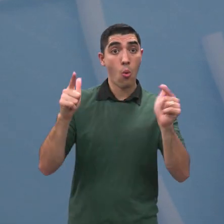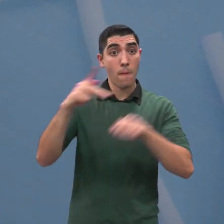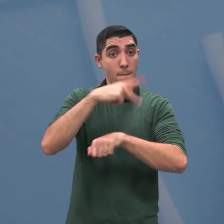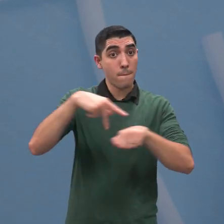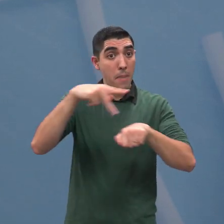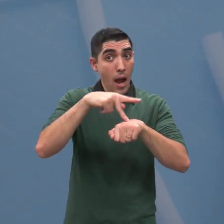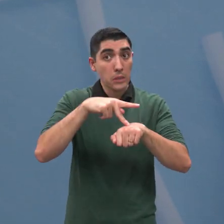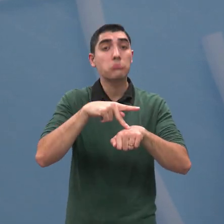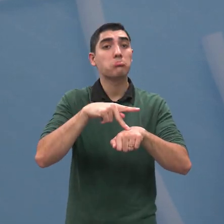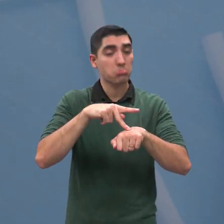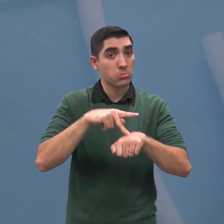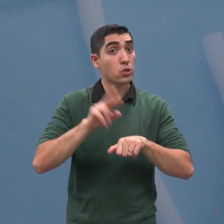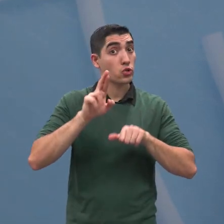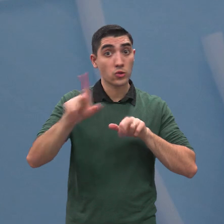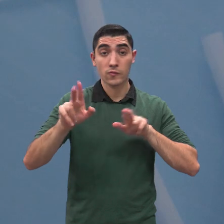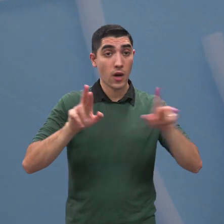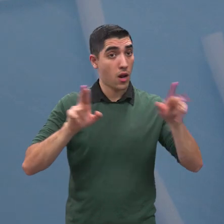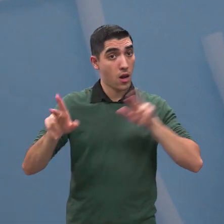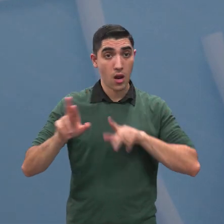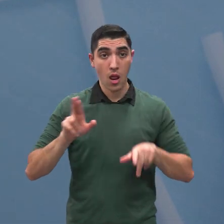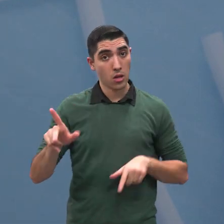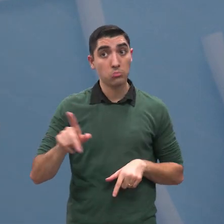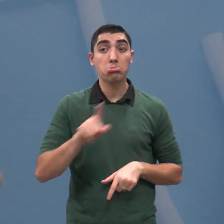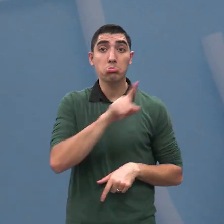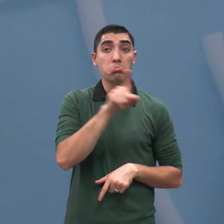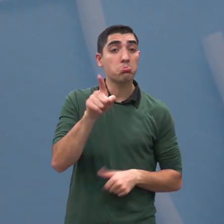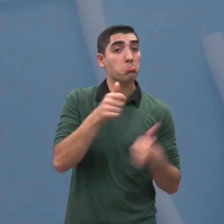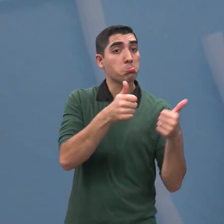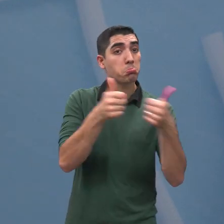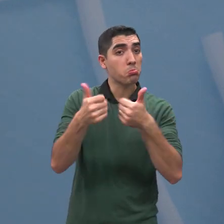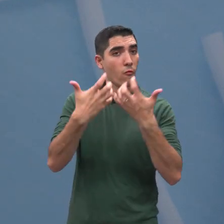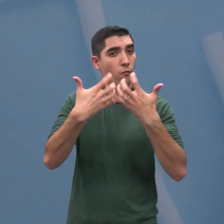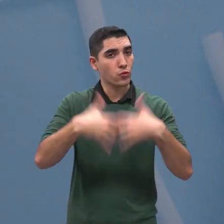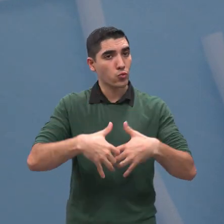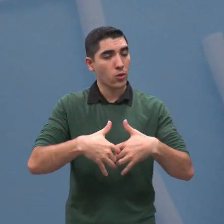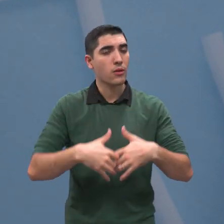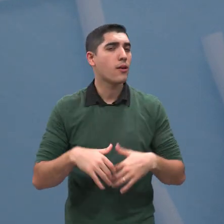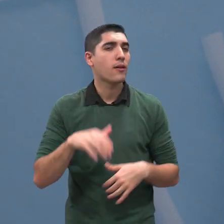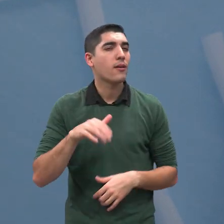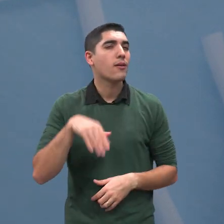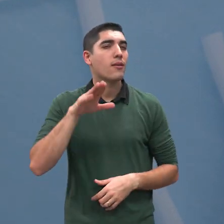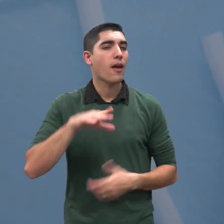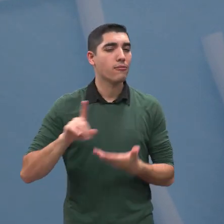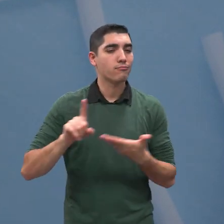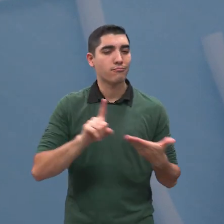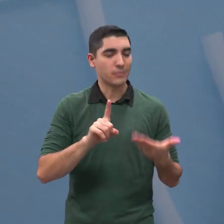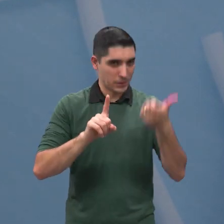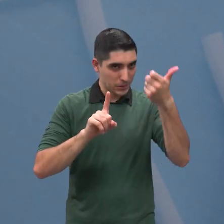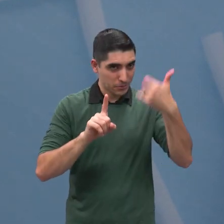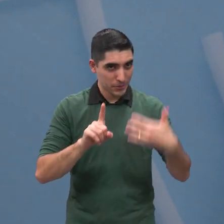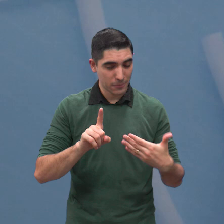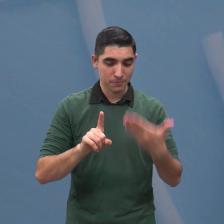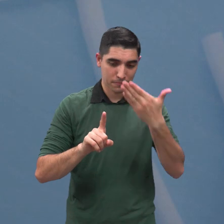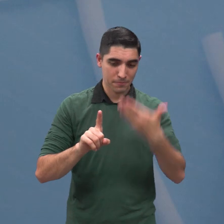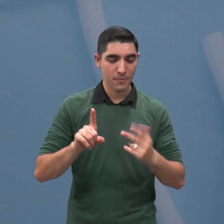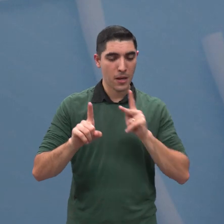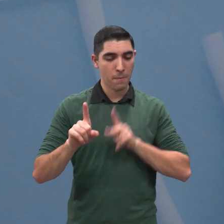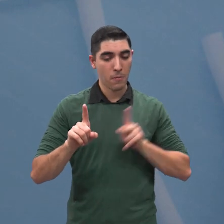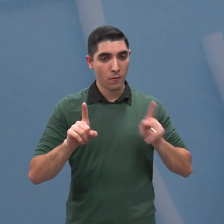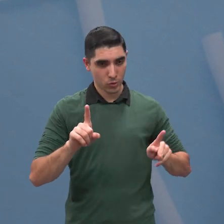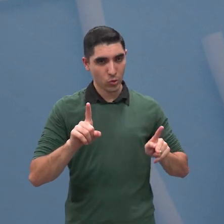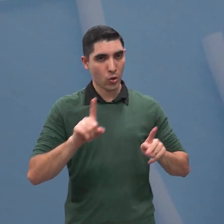tem uma dinâmica muitas vezes diferente e que funciona. Quem vai falar para a gente sobre este assunto é